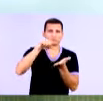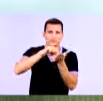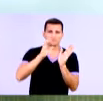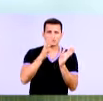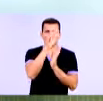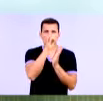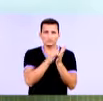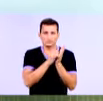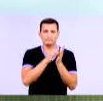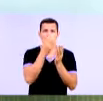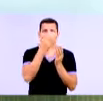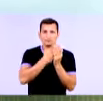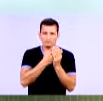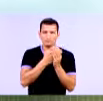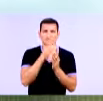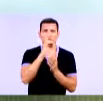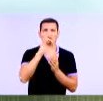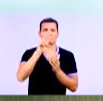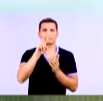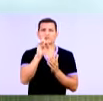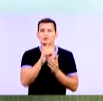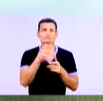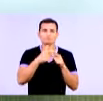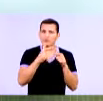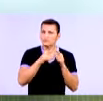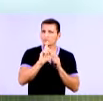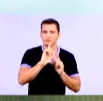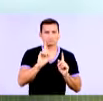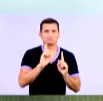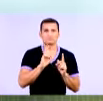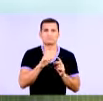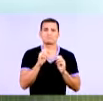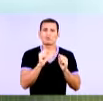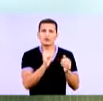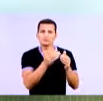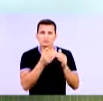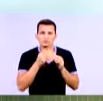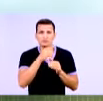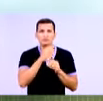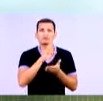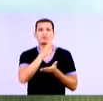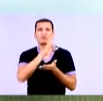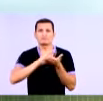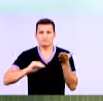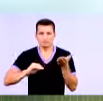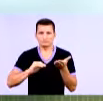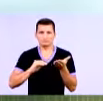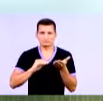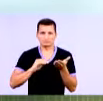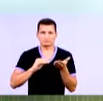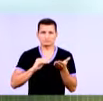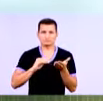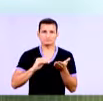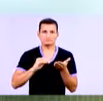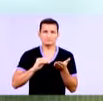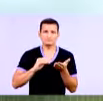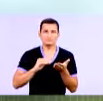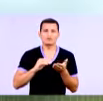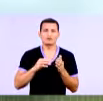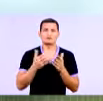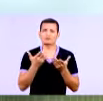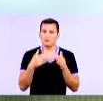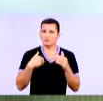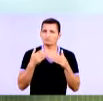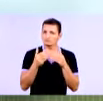instalação do DVD, não tem problema nenhum. Peça para ele o arquivo, copiem com do colega o arquivo, até peça para quem já